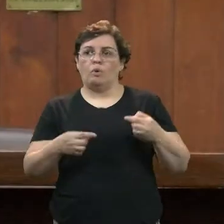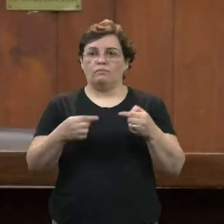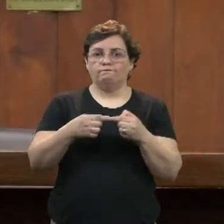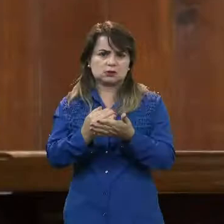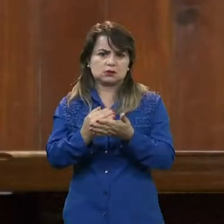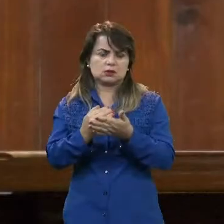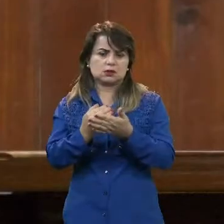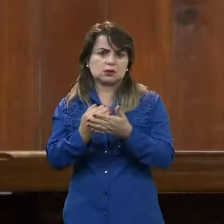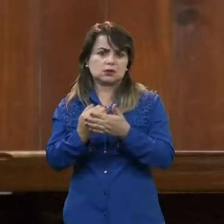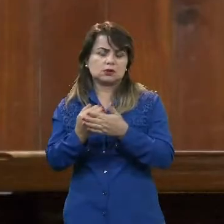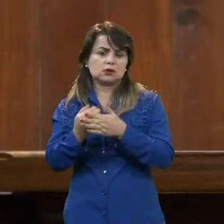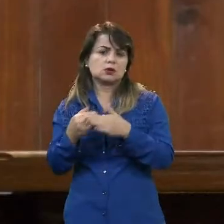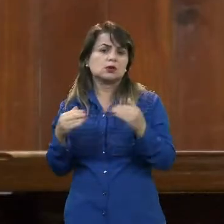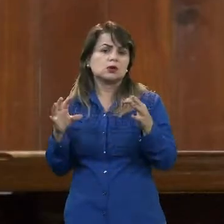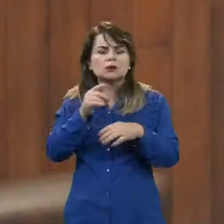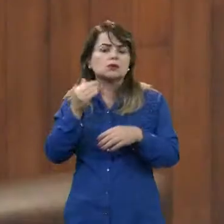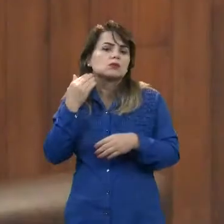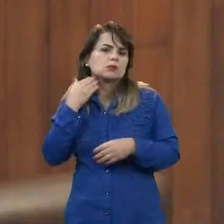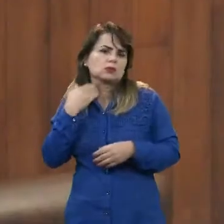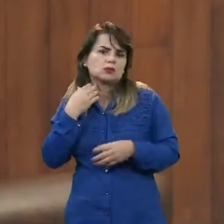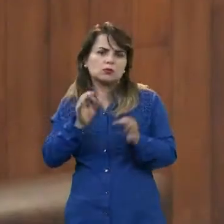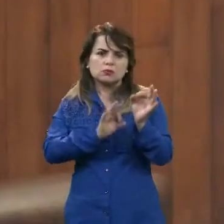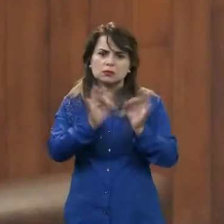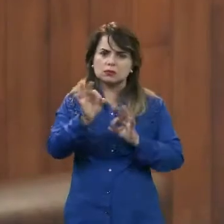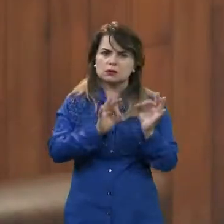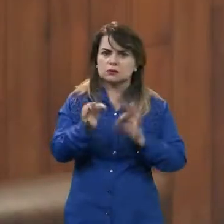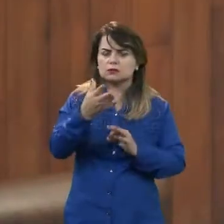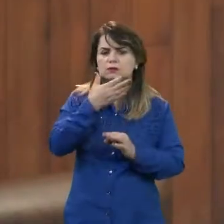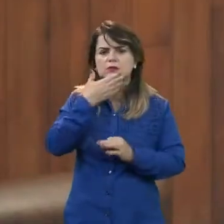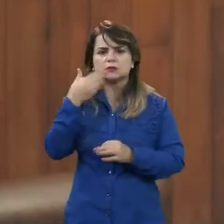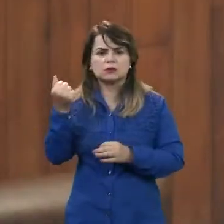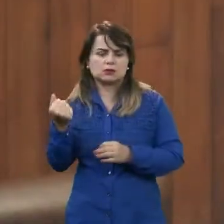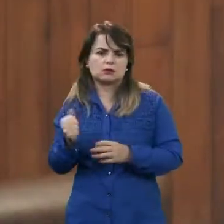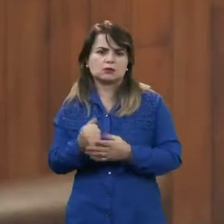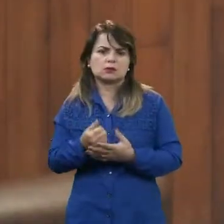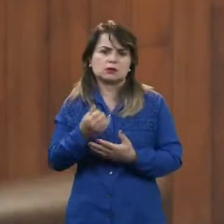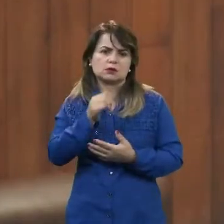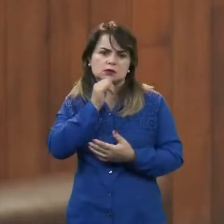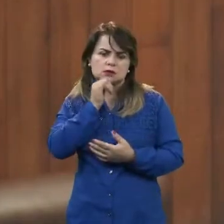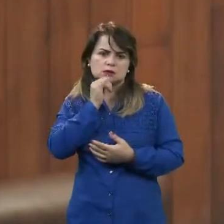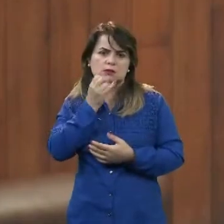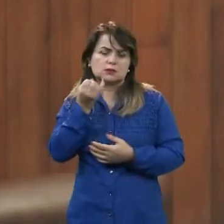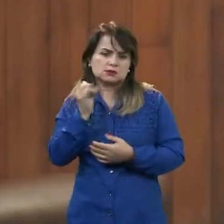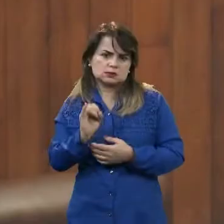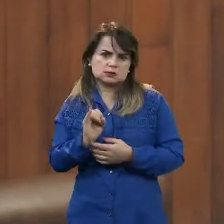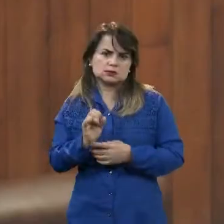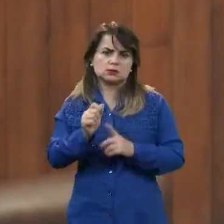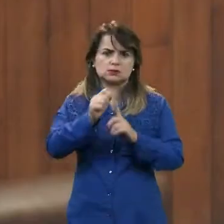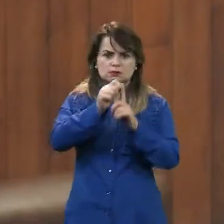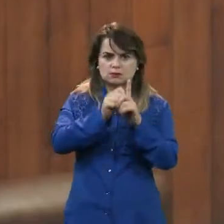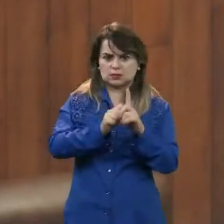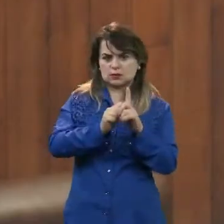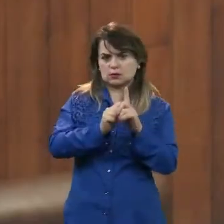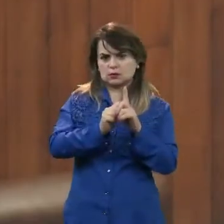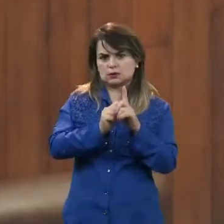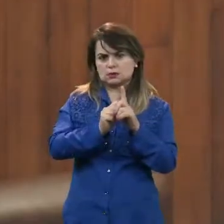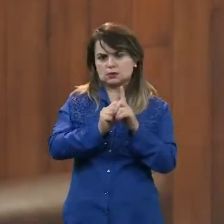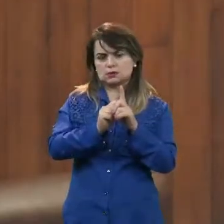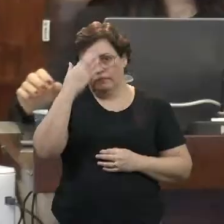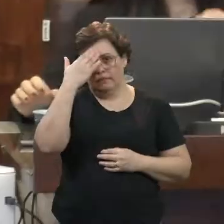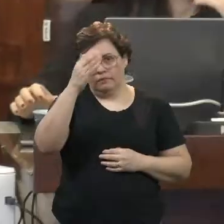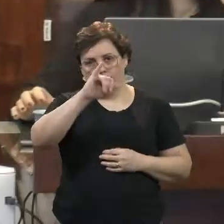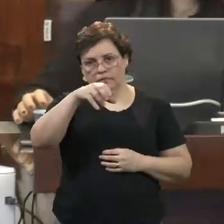atendem os servidores a prefeitura encaminhou o projeto à Câmara que conseguia três meses de isenção desconto feito na folha de